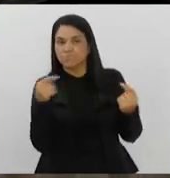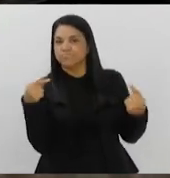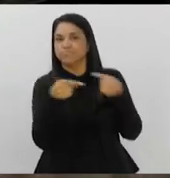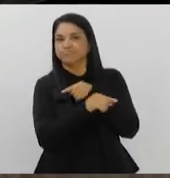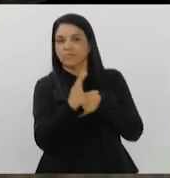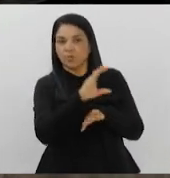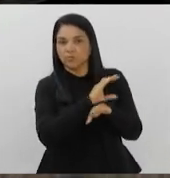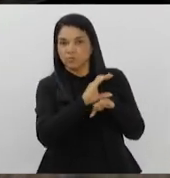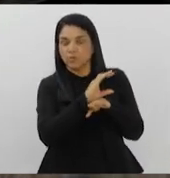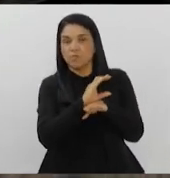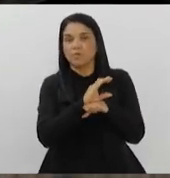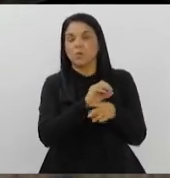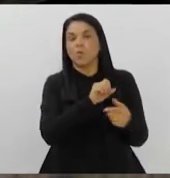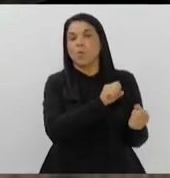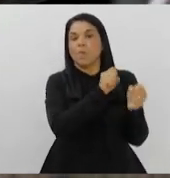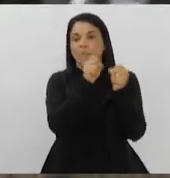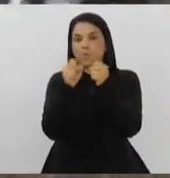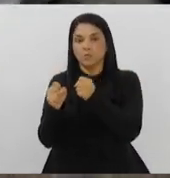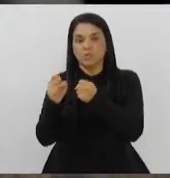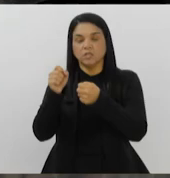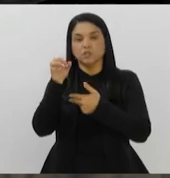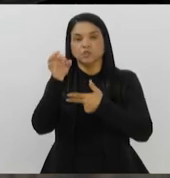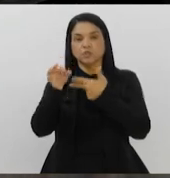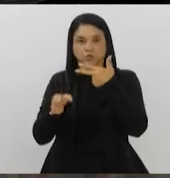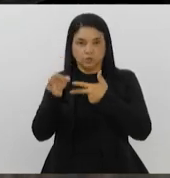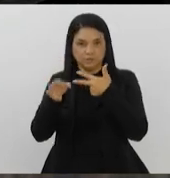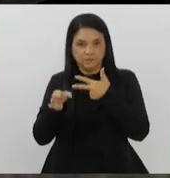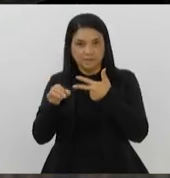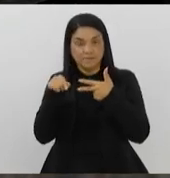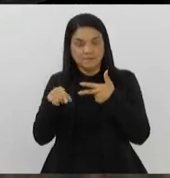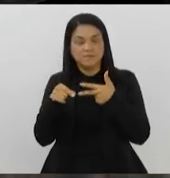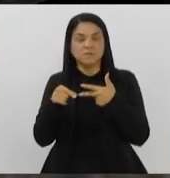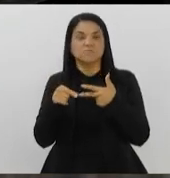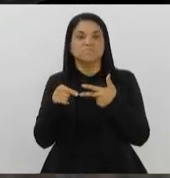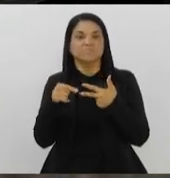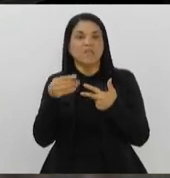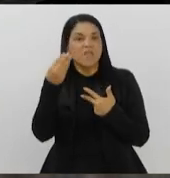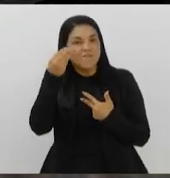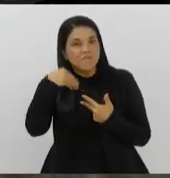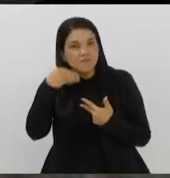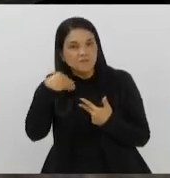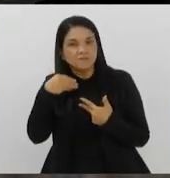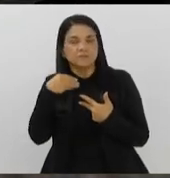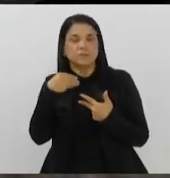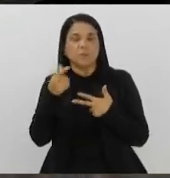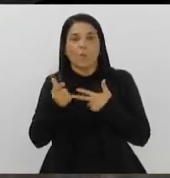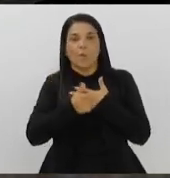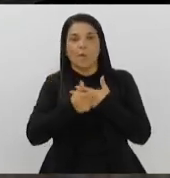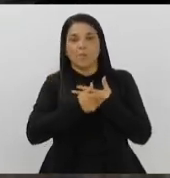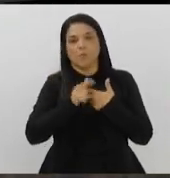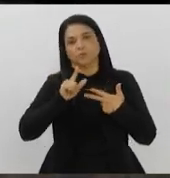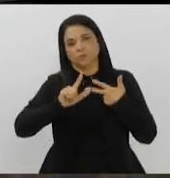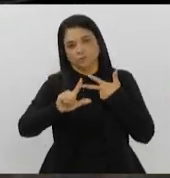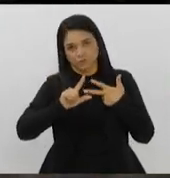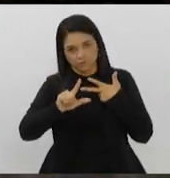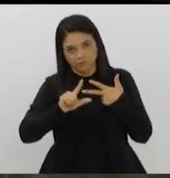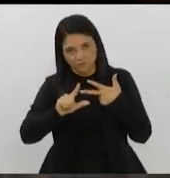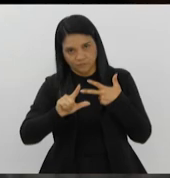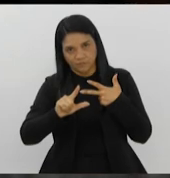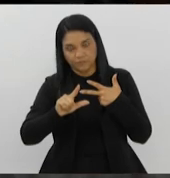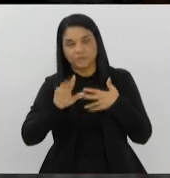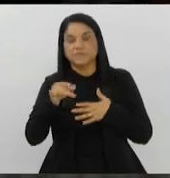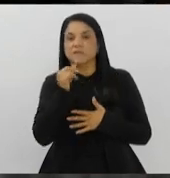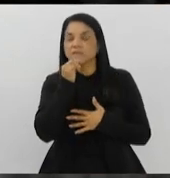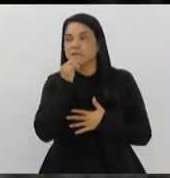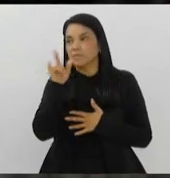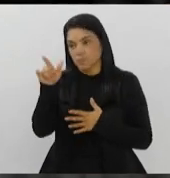pelo Poder Judiciário. Isso tem enfraquecido cada vez mais o papel do Legislativo. Vou fazer um reconhecimento ao papel do